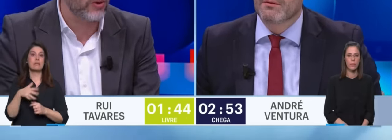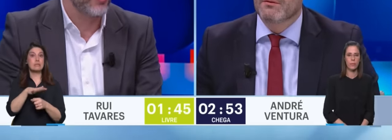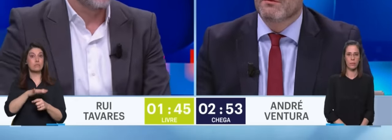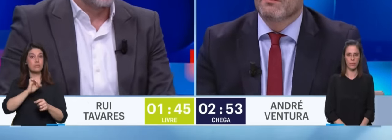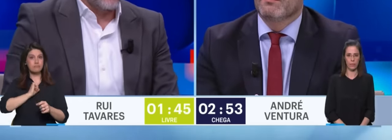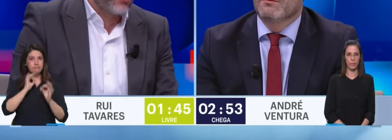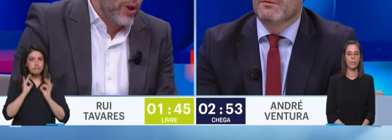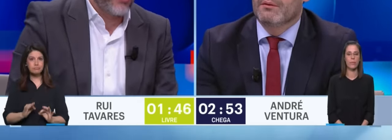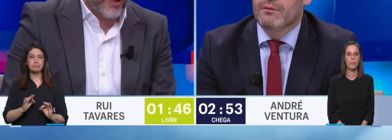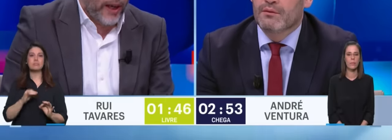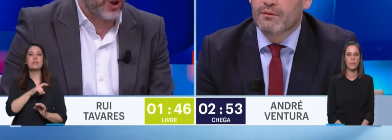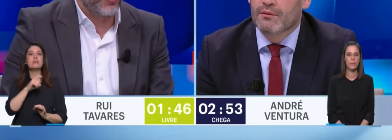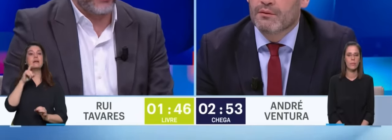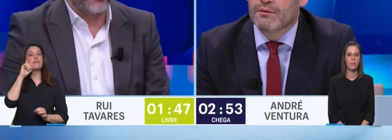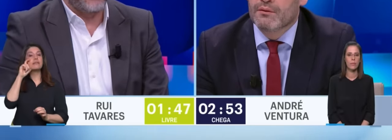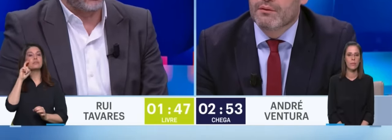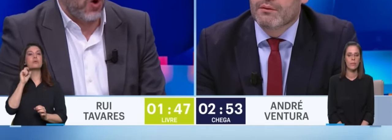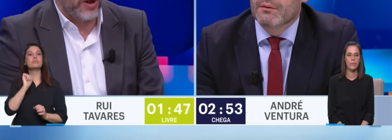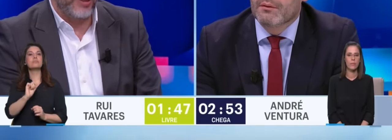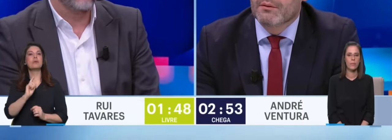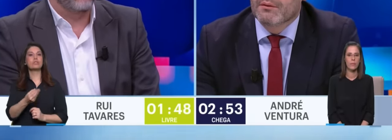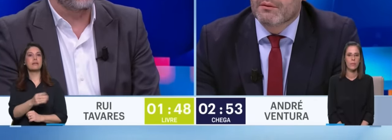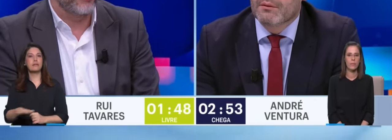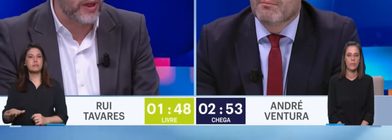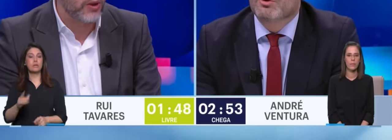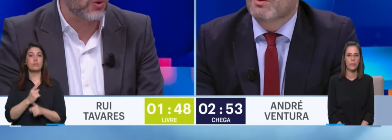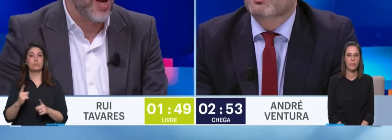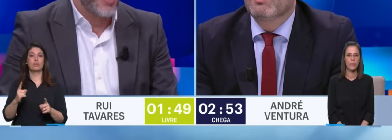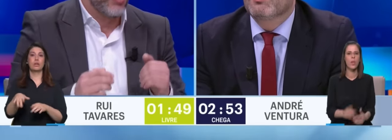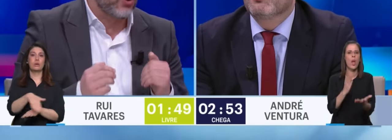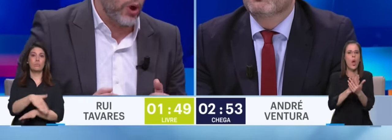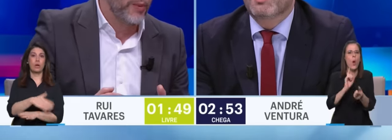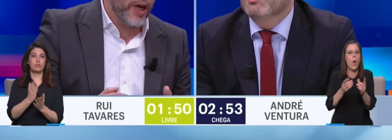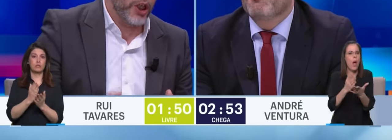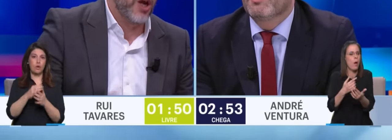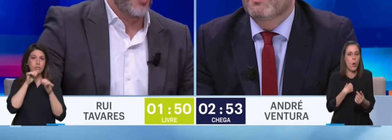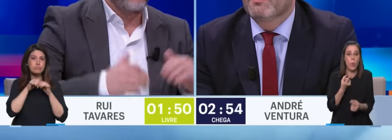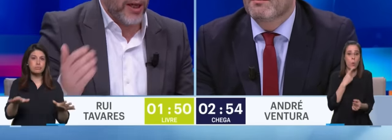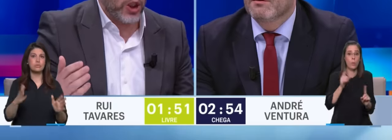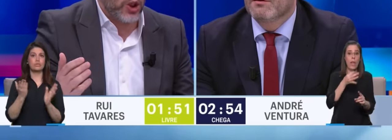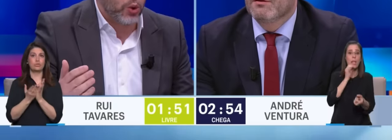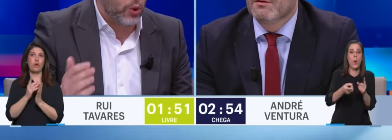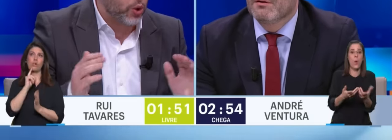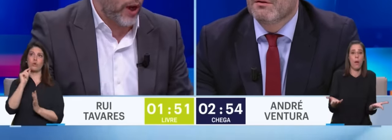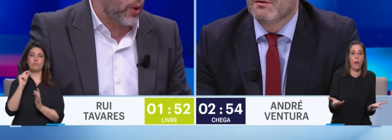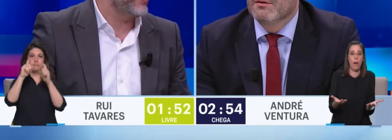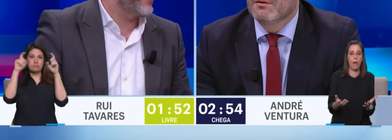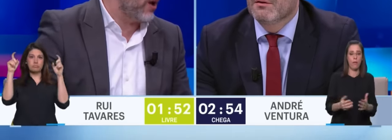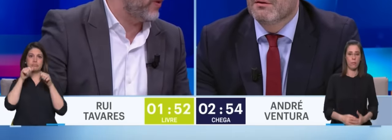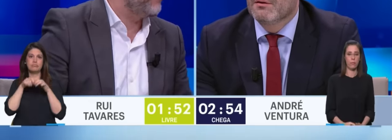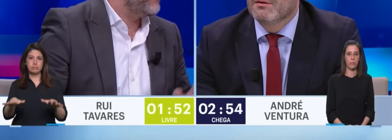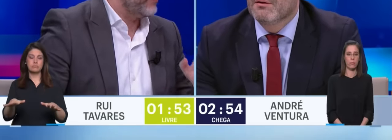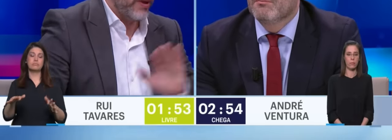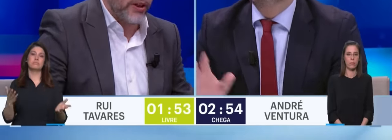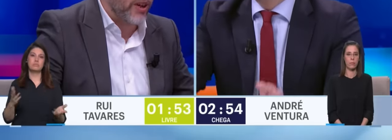concreto a segurança de crianças porque é divulgada à escola e logo o seu endereço não são as minhas mas as dos outros é posta em